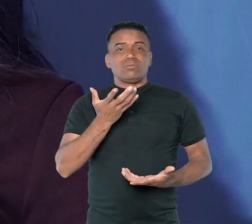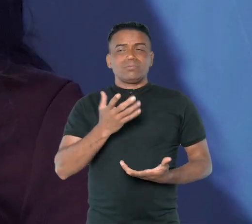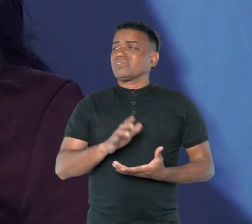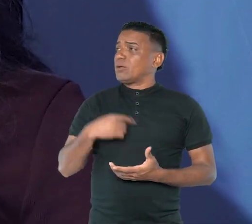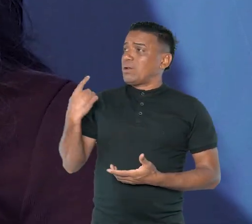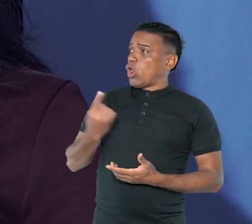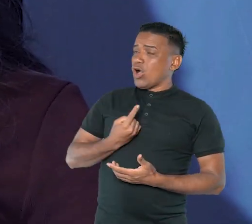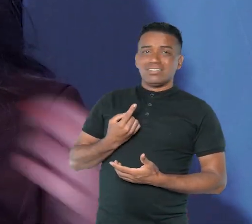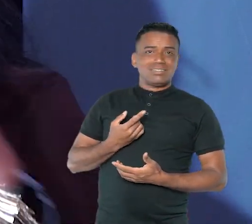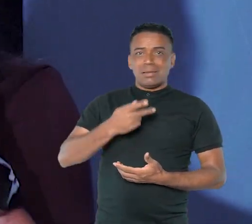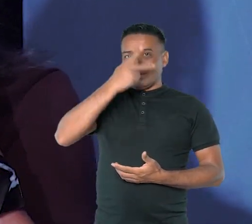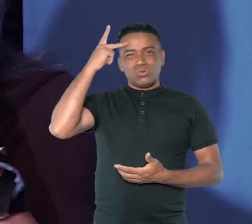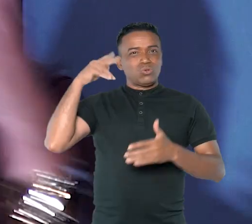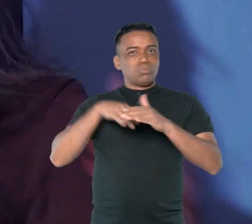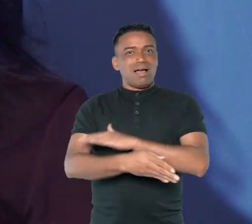bichos urbanos,